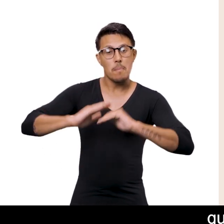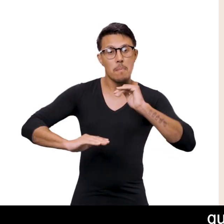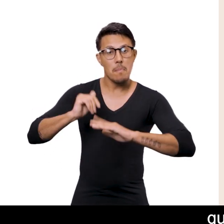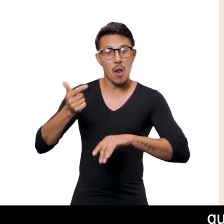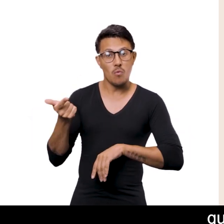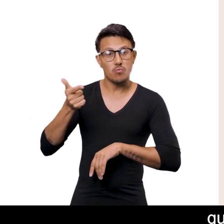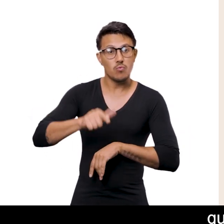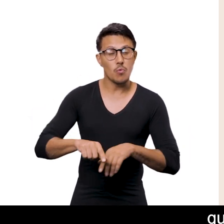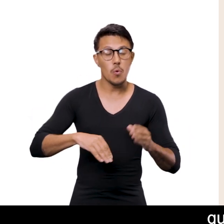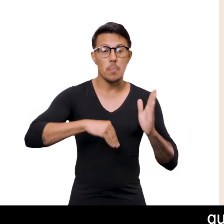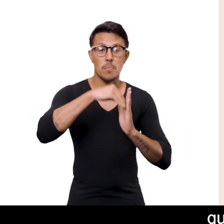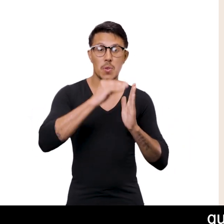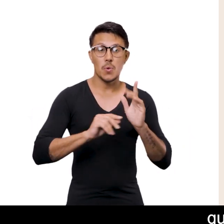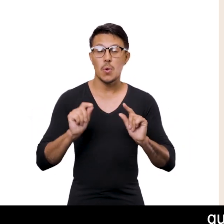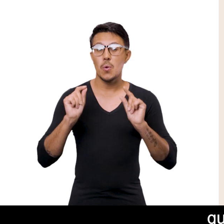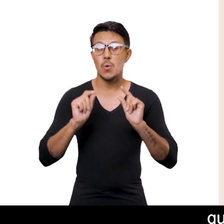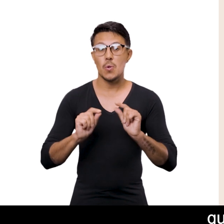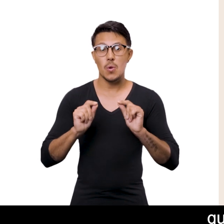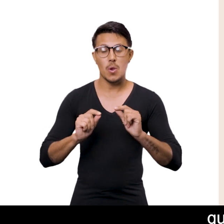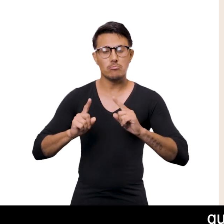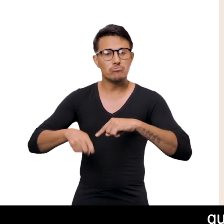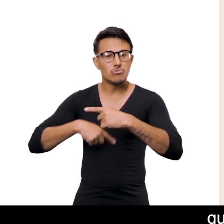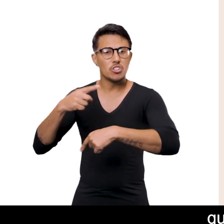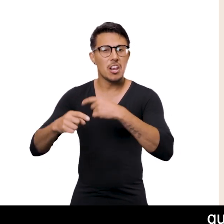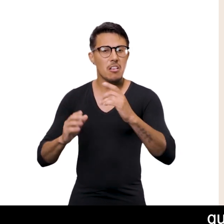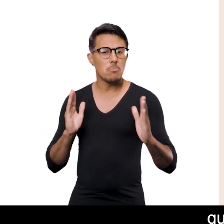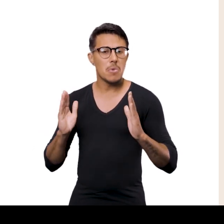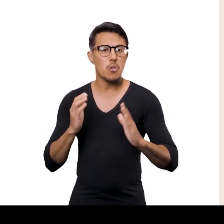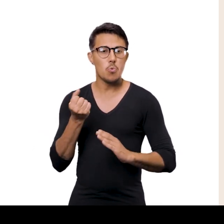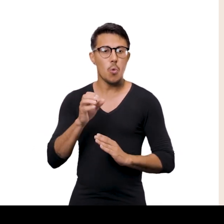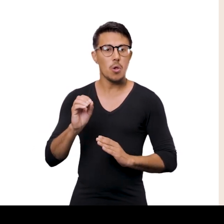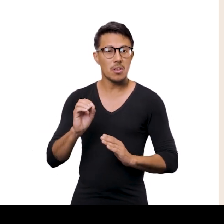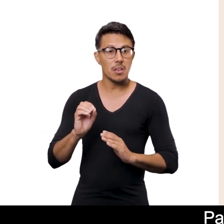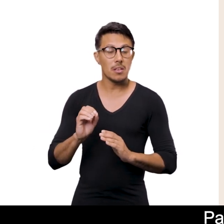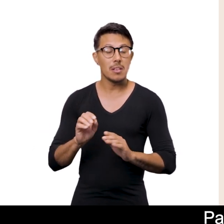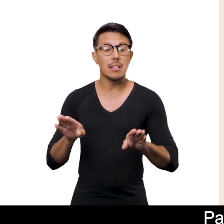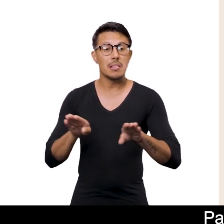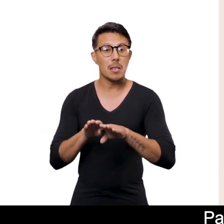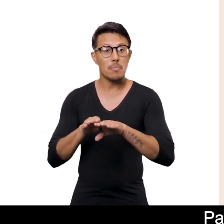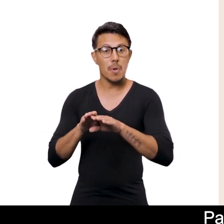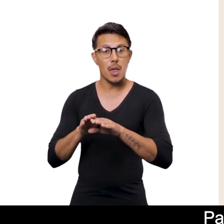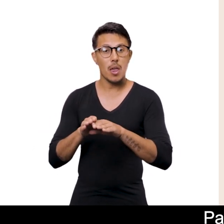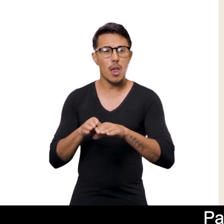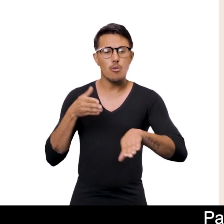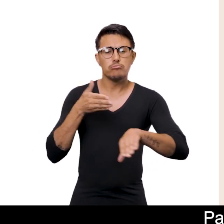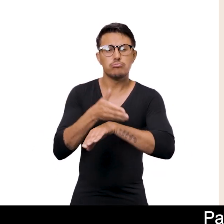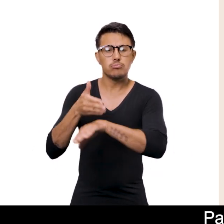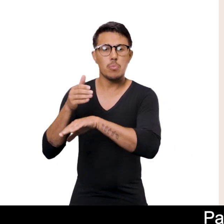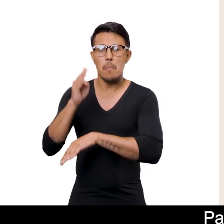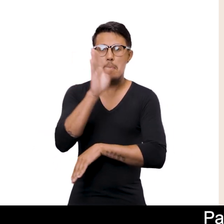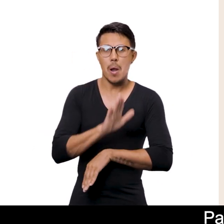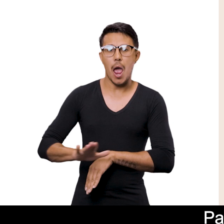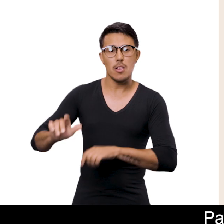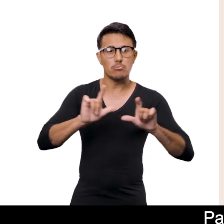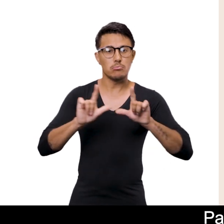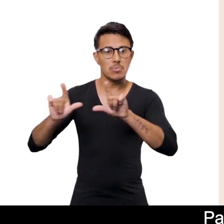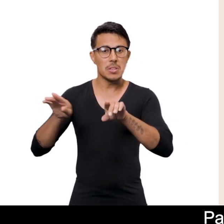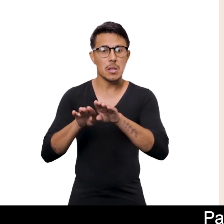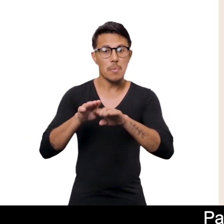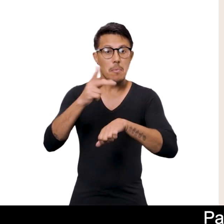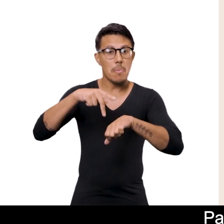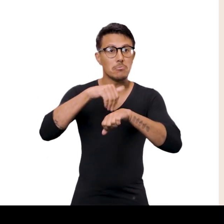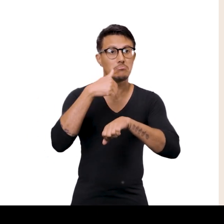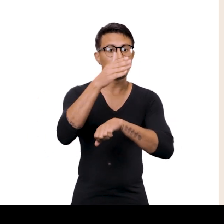prática da pintura, conhecido como Geração 80. Participou de importantes mostras no Brasil e